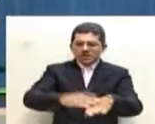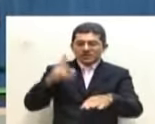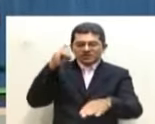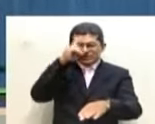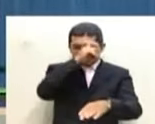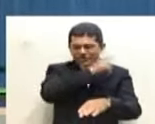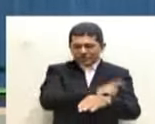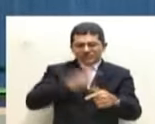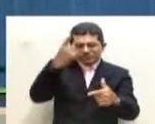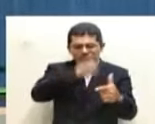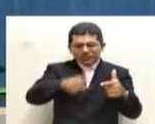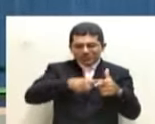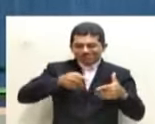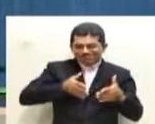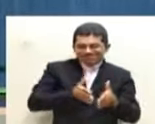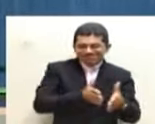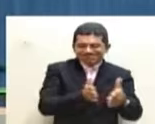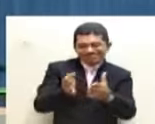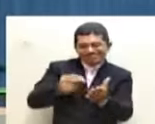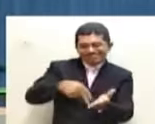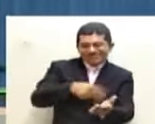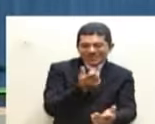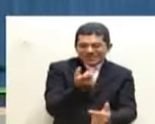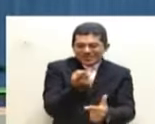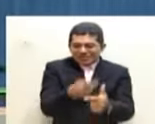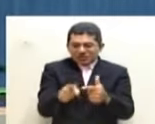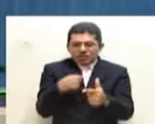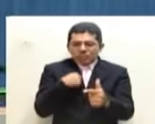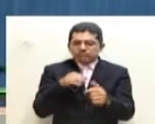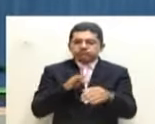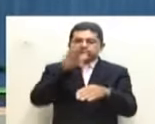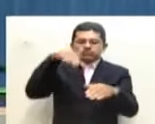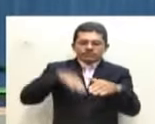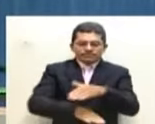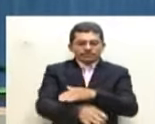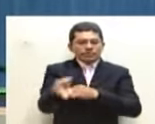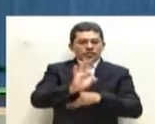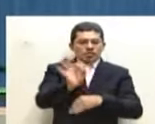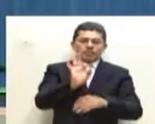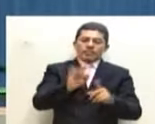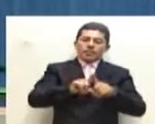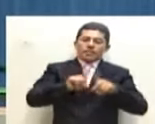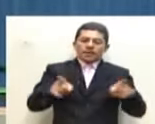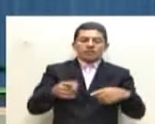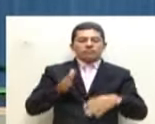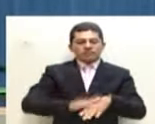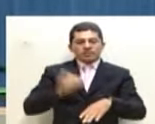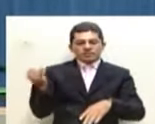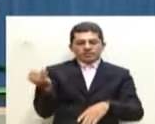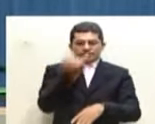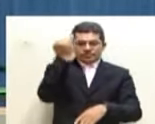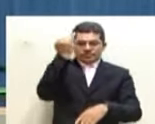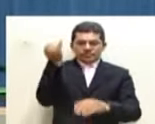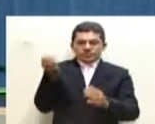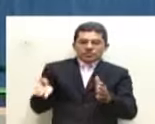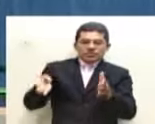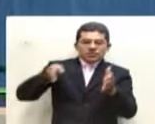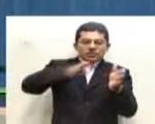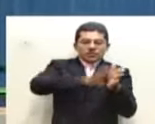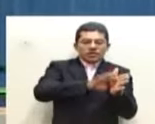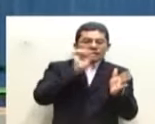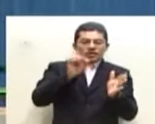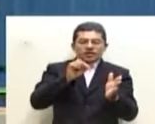de obstáculos. Não me interessam os atalhos. Para mim, tão importante quanto o ponto de chegada é